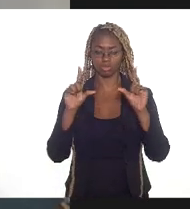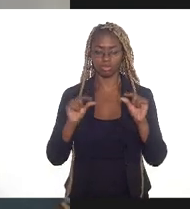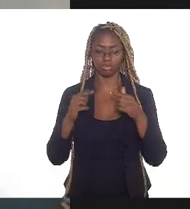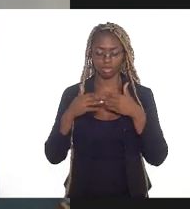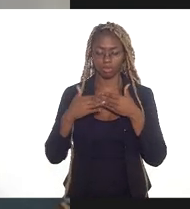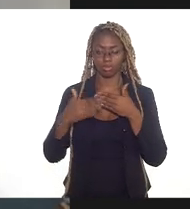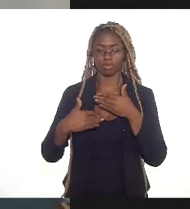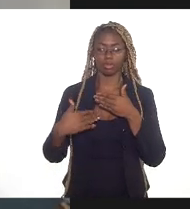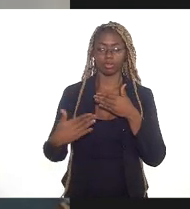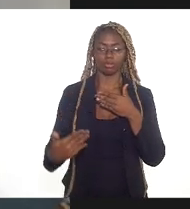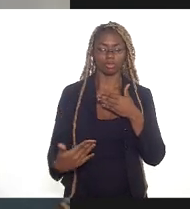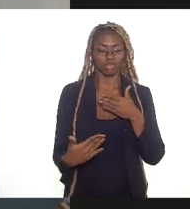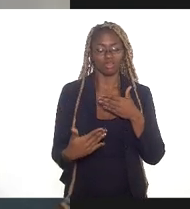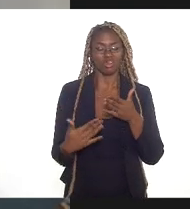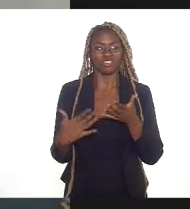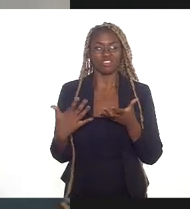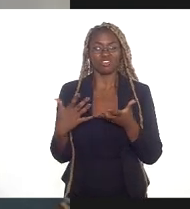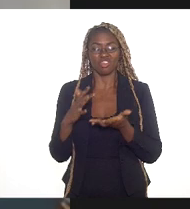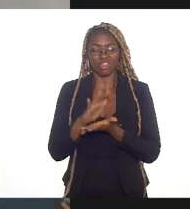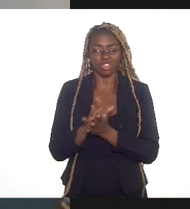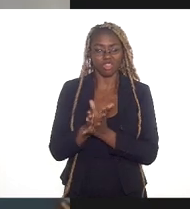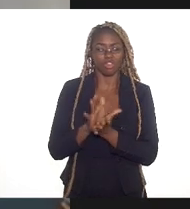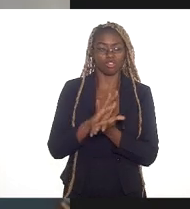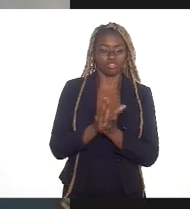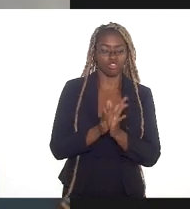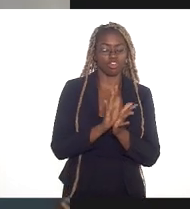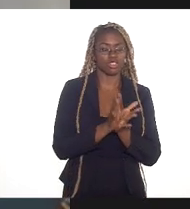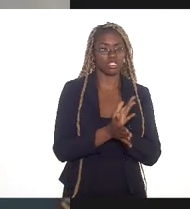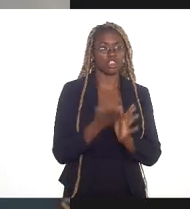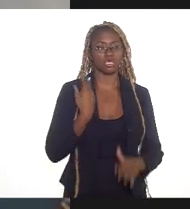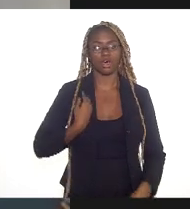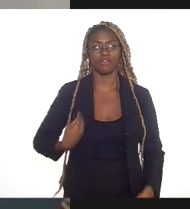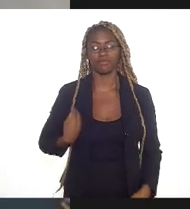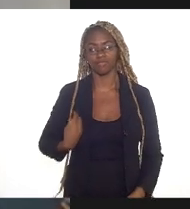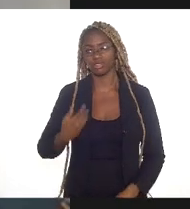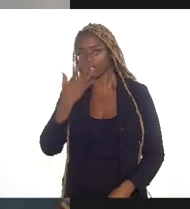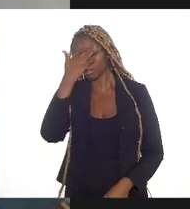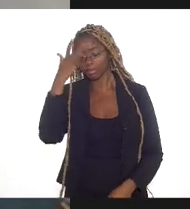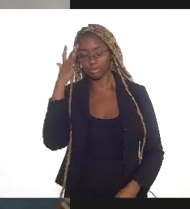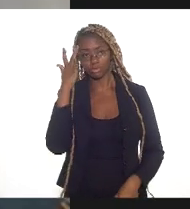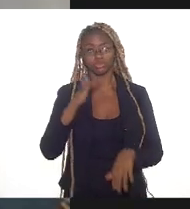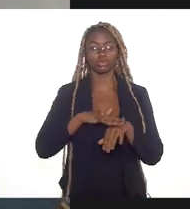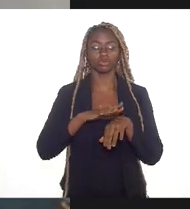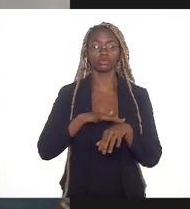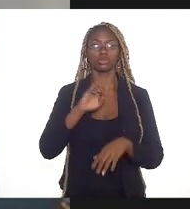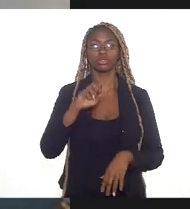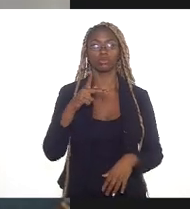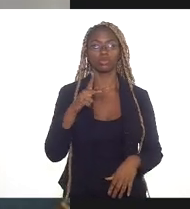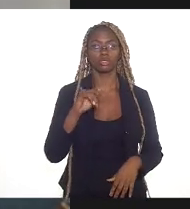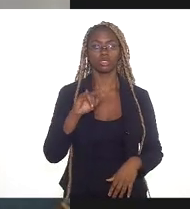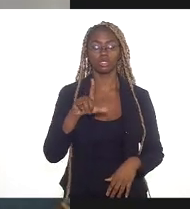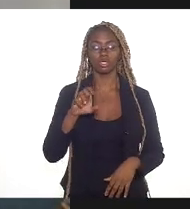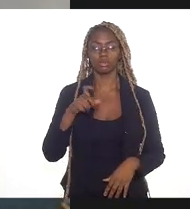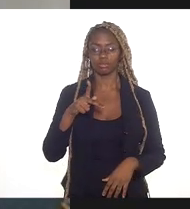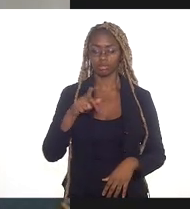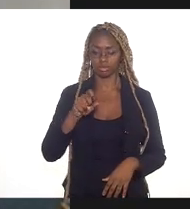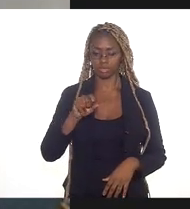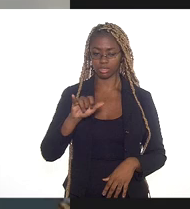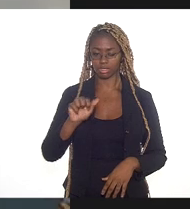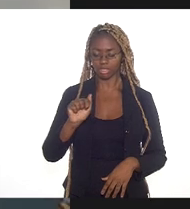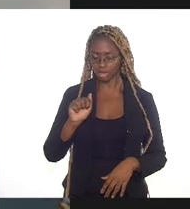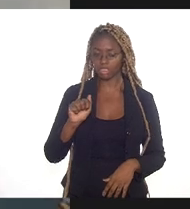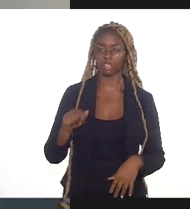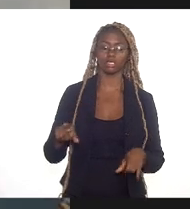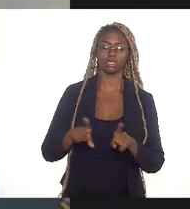processo, enfim, de degradação da vida das pessoas que têm epilepsia, que têm, inclusive,